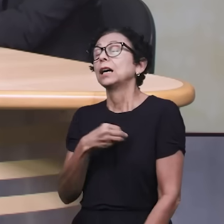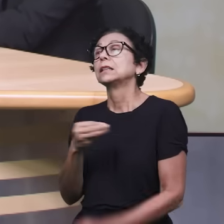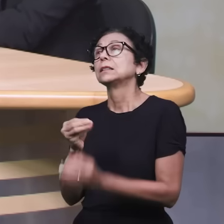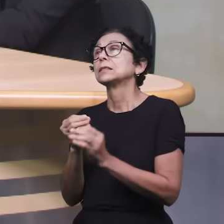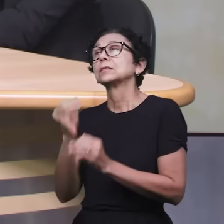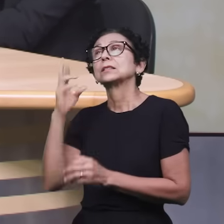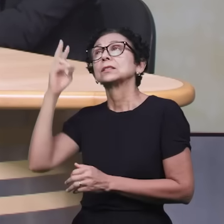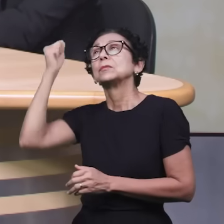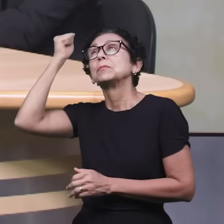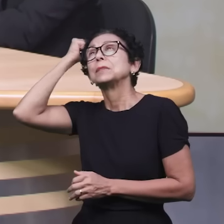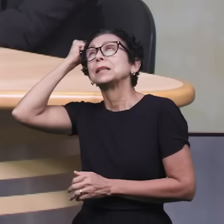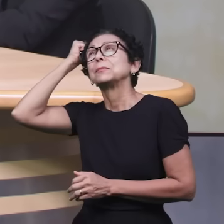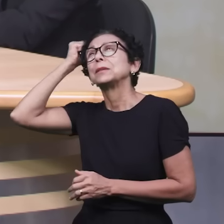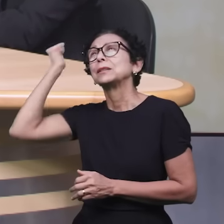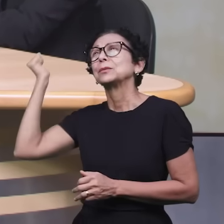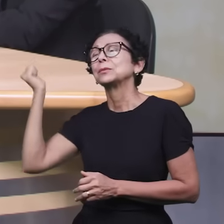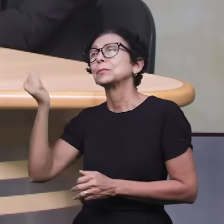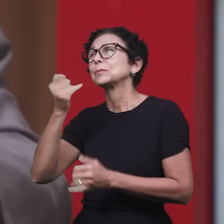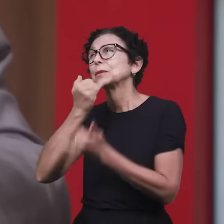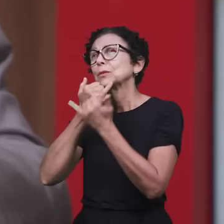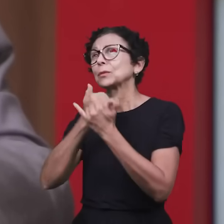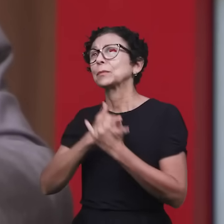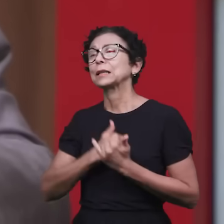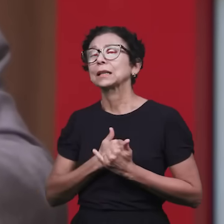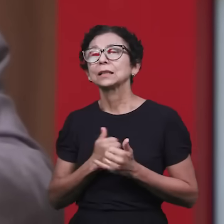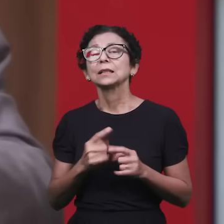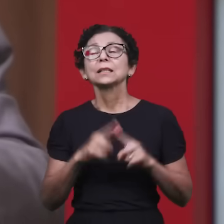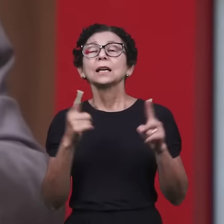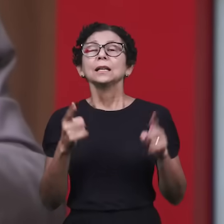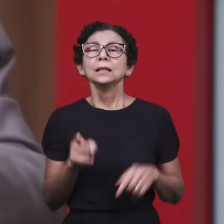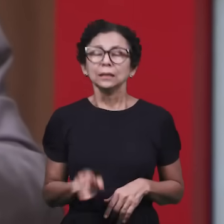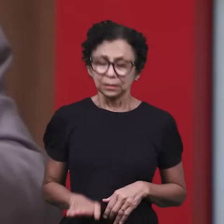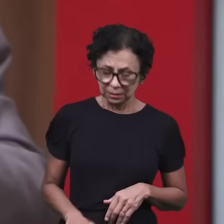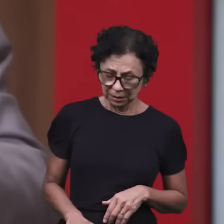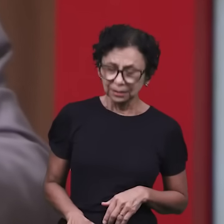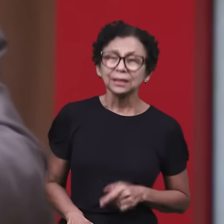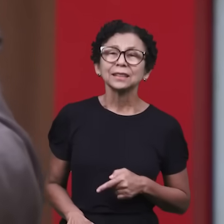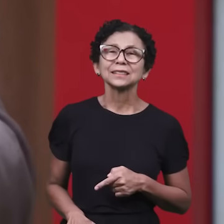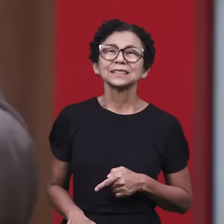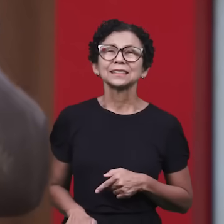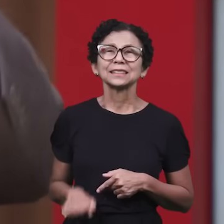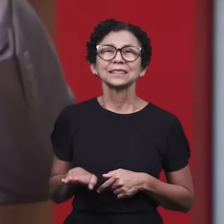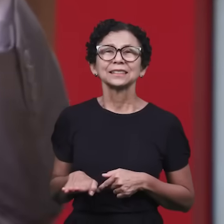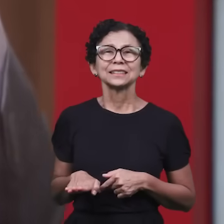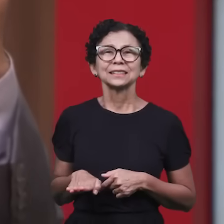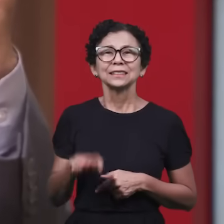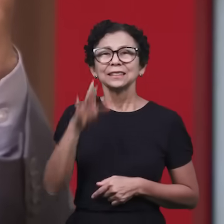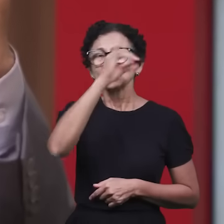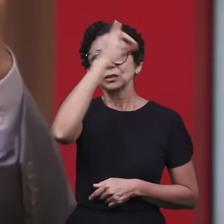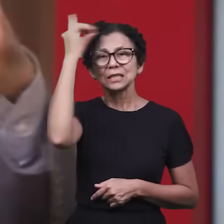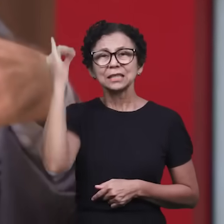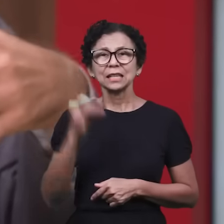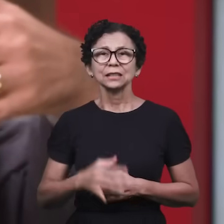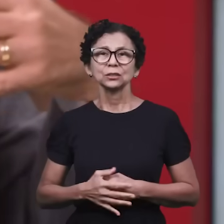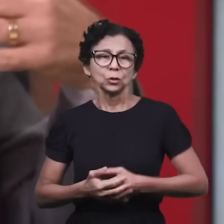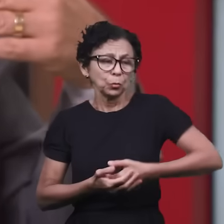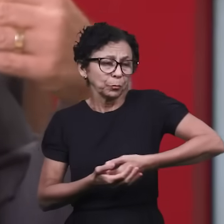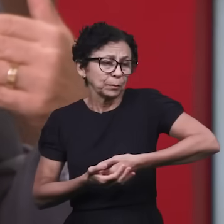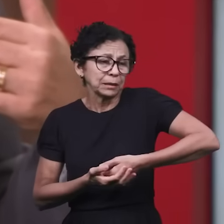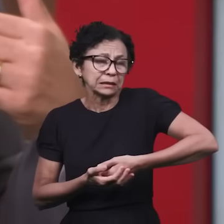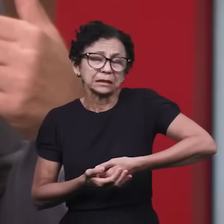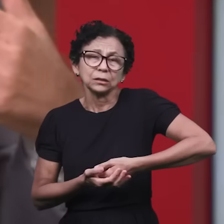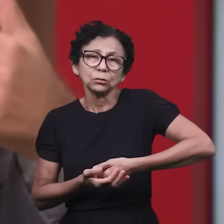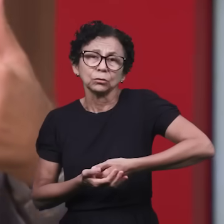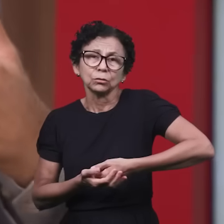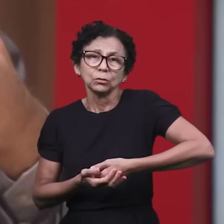então quando eu, adulto, me arrependo, peço perdão dos pecados, eu me torno criança. Ou seja, eu me torno como